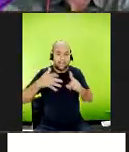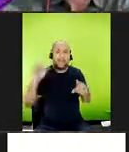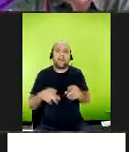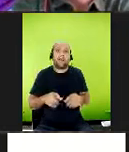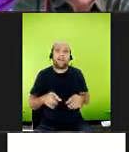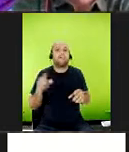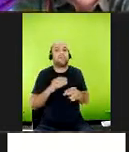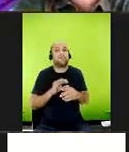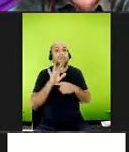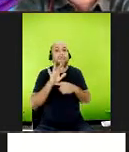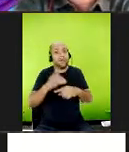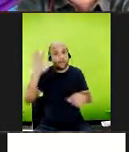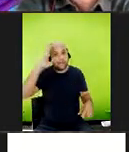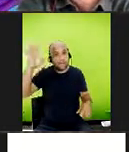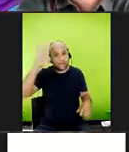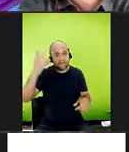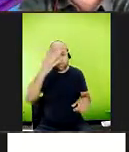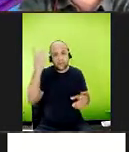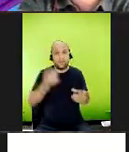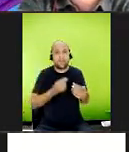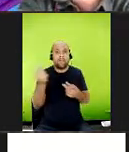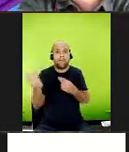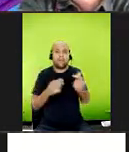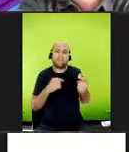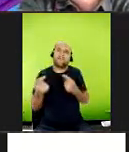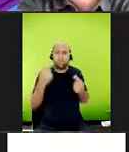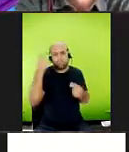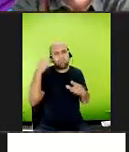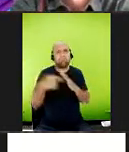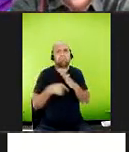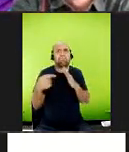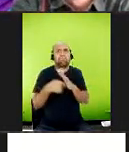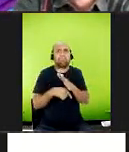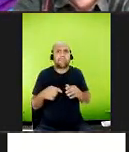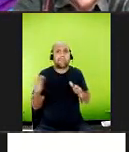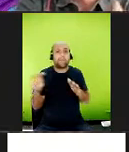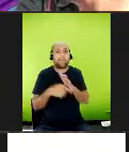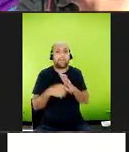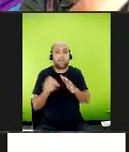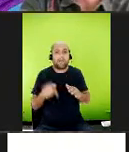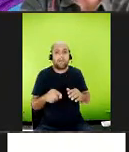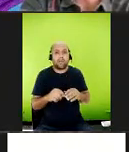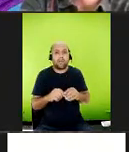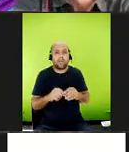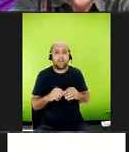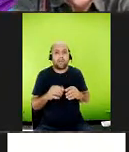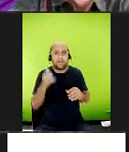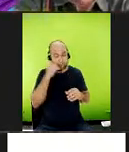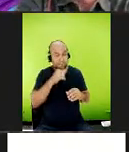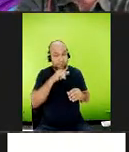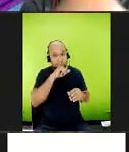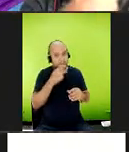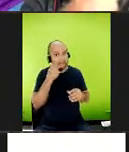que todo mundo saia daqui é como te esperando né pergunta é que você só um peso né mas falou que gostou